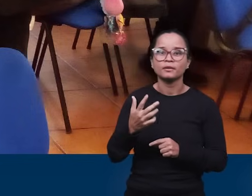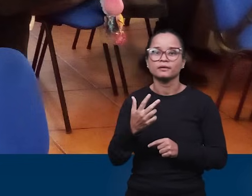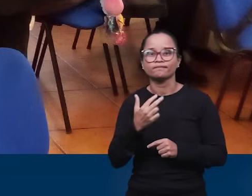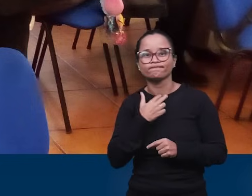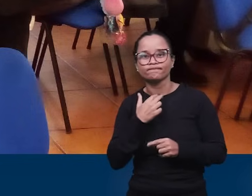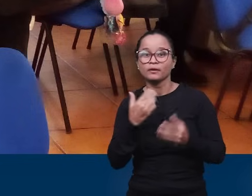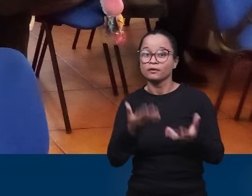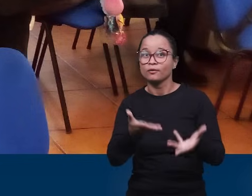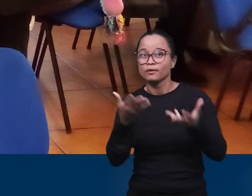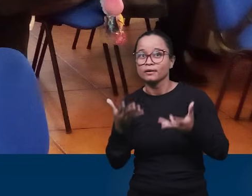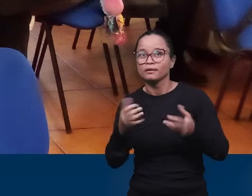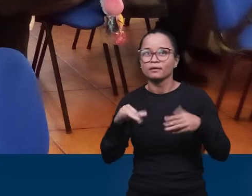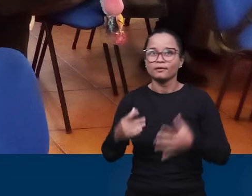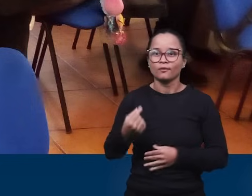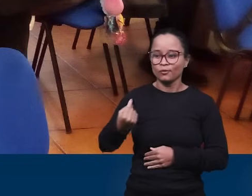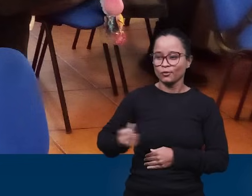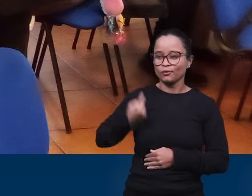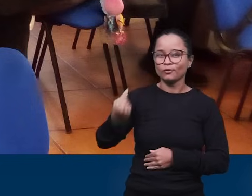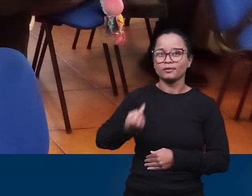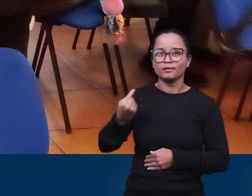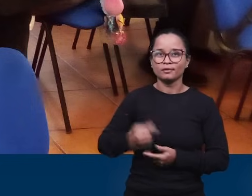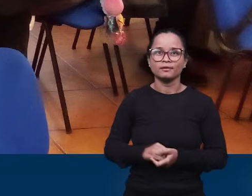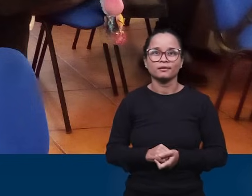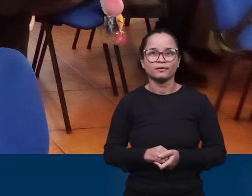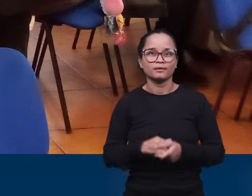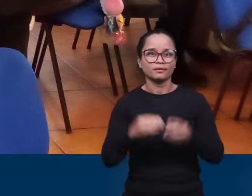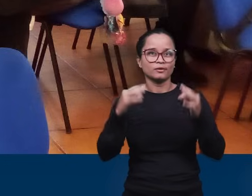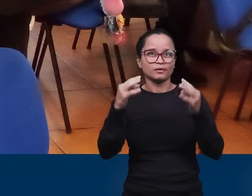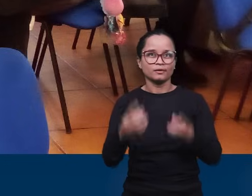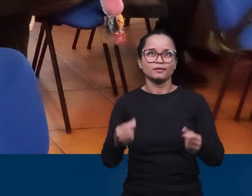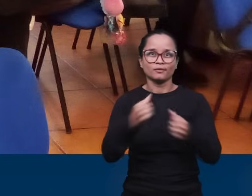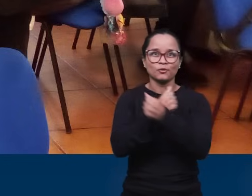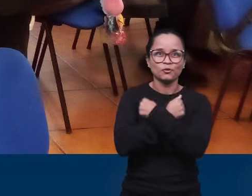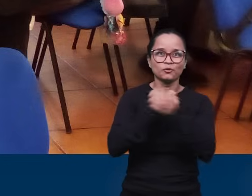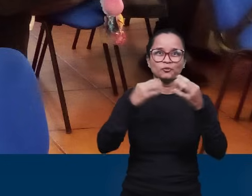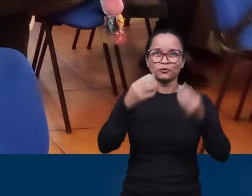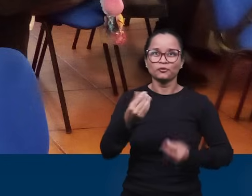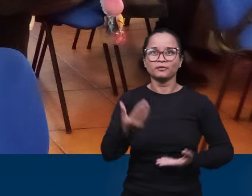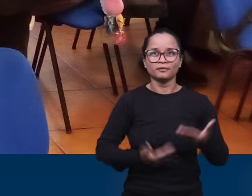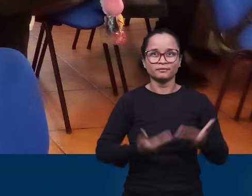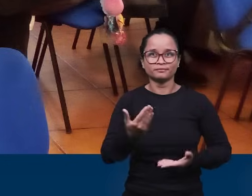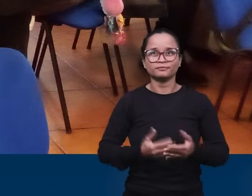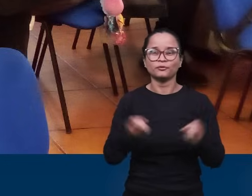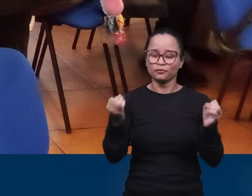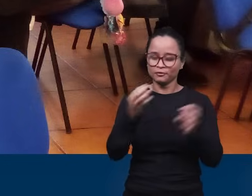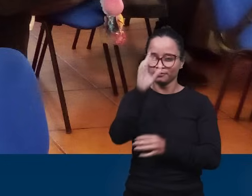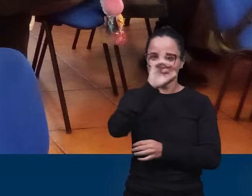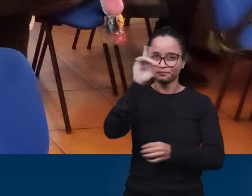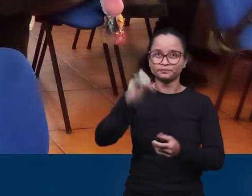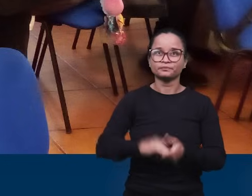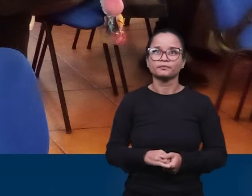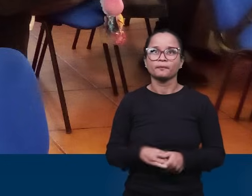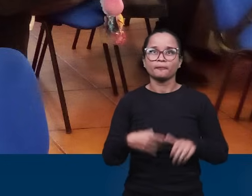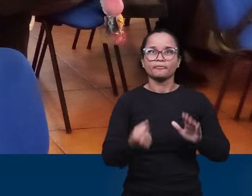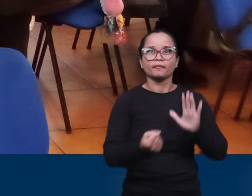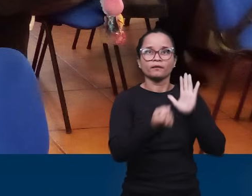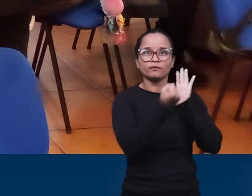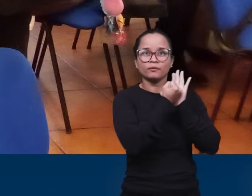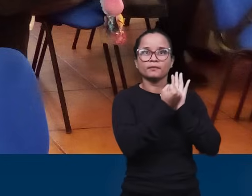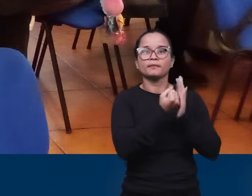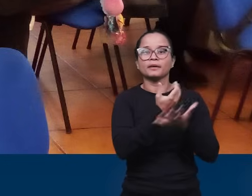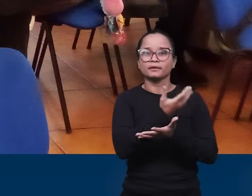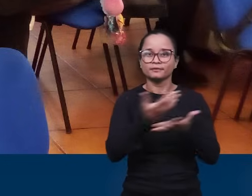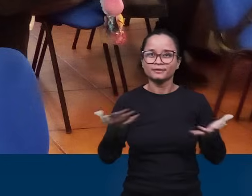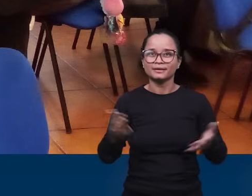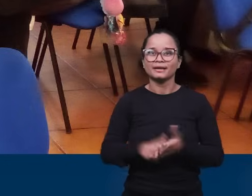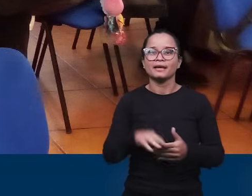se podia sem convite. Então decidiu ir sozinho e foi acolhido por todos os irmãos. Glória a Deus! Essa experiência foi um marco